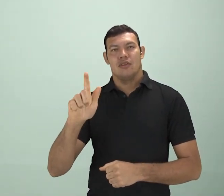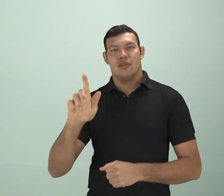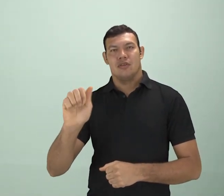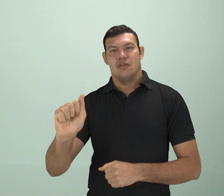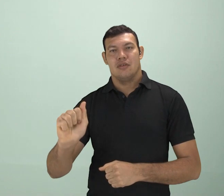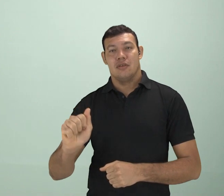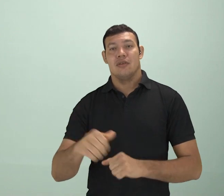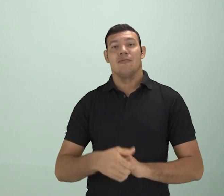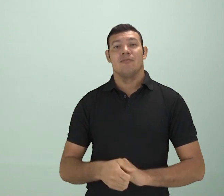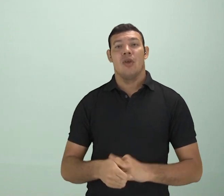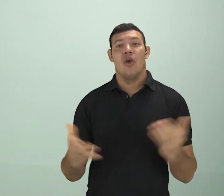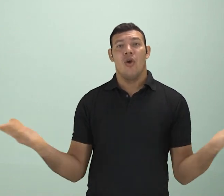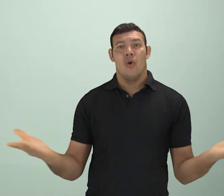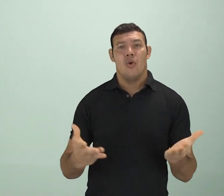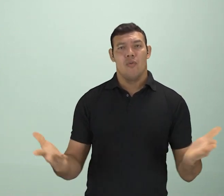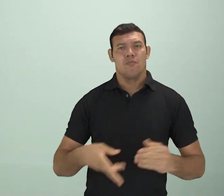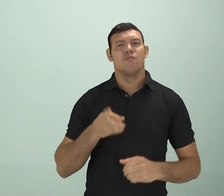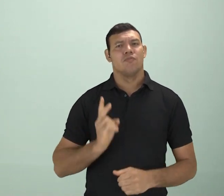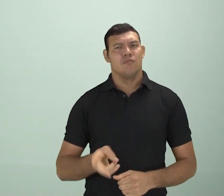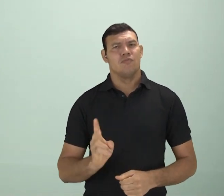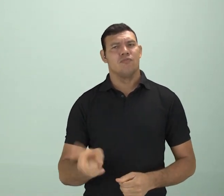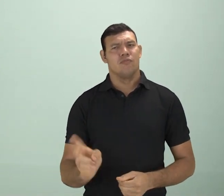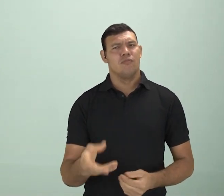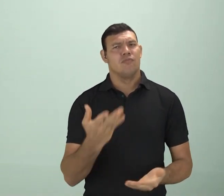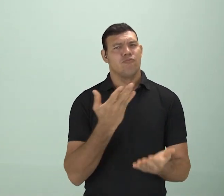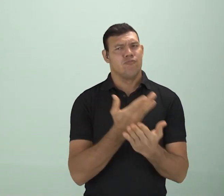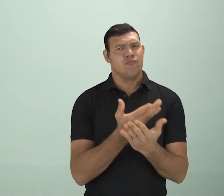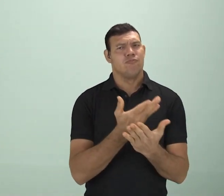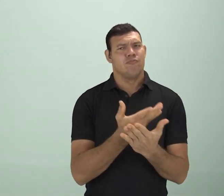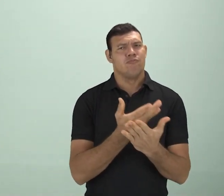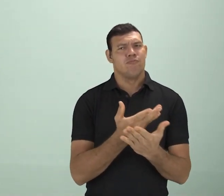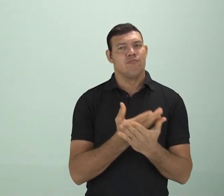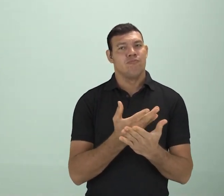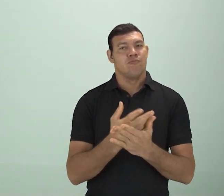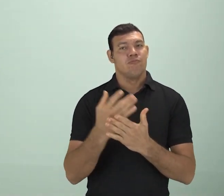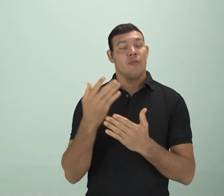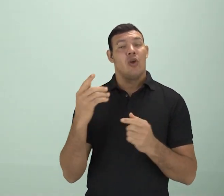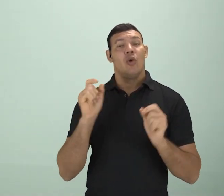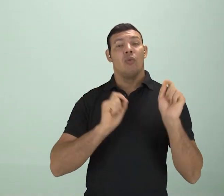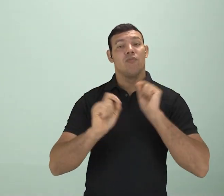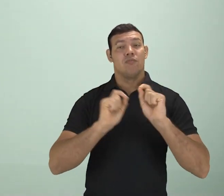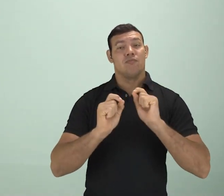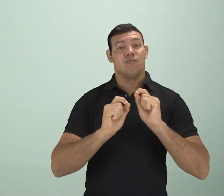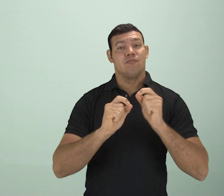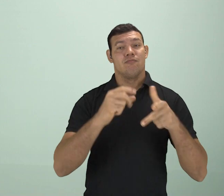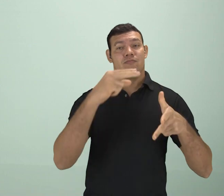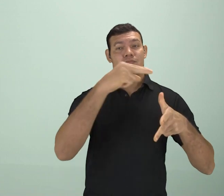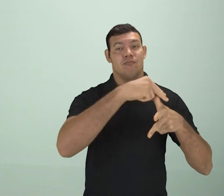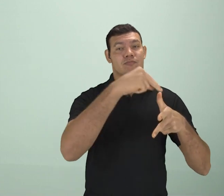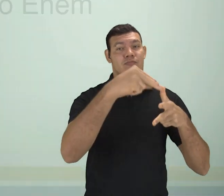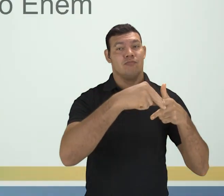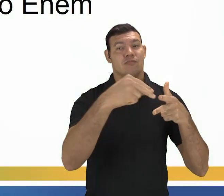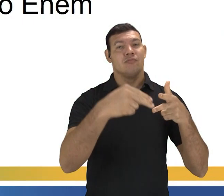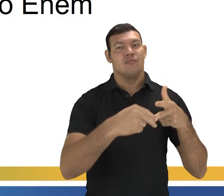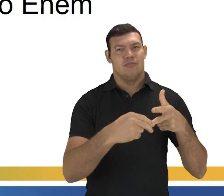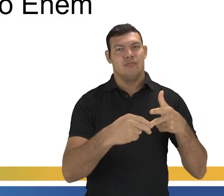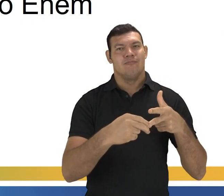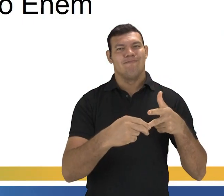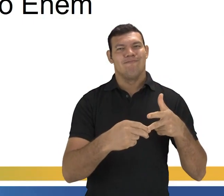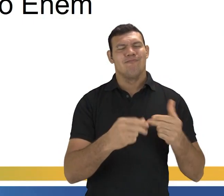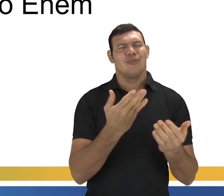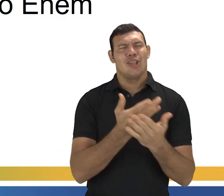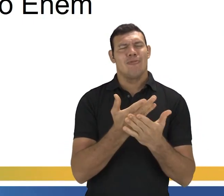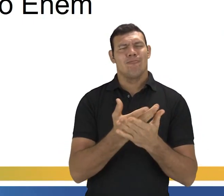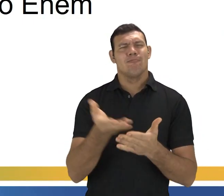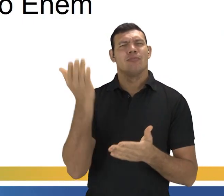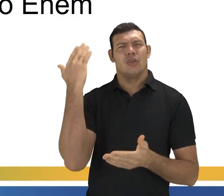assunto muito importante presente nas provas do Enem, a redação do Enem. Em aulas passadas, nós já desenvolvemos